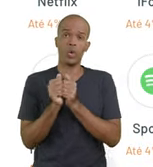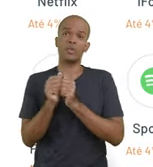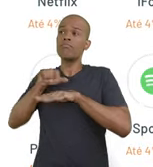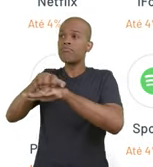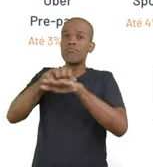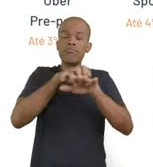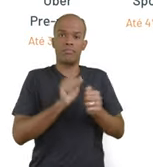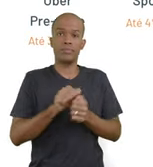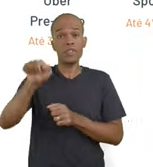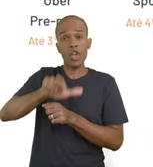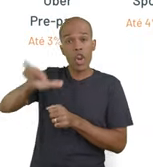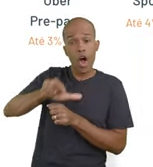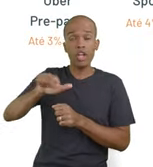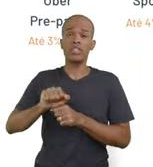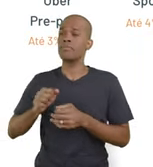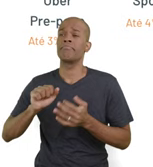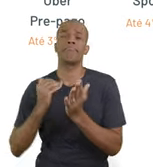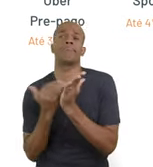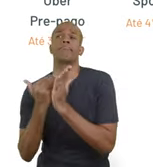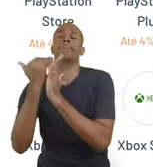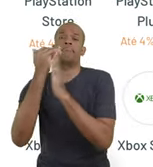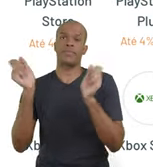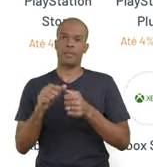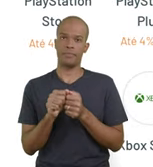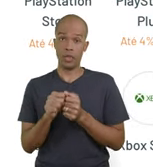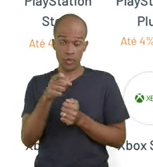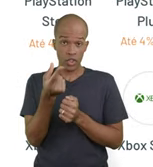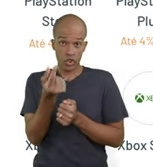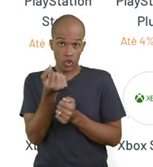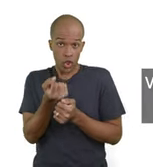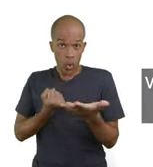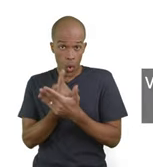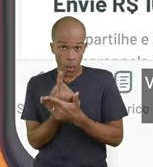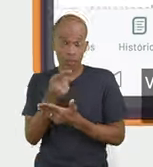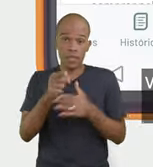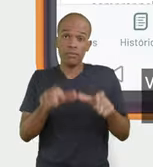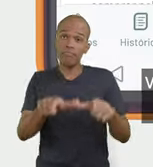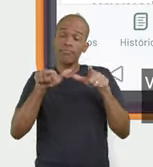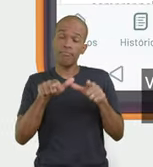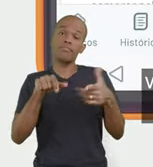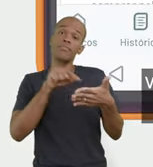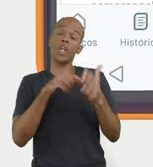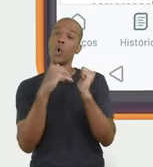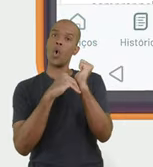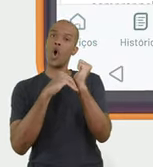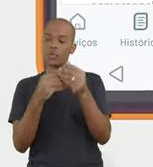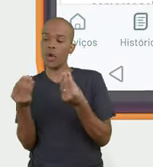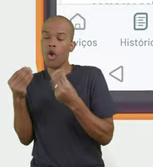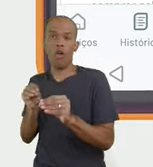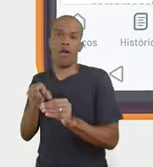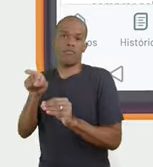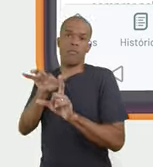jogos, locomoção, lojas e muito mais. Ao comprar esses créditos, você recebe um código para inserir na